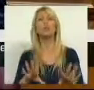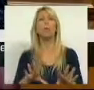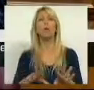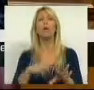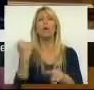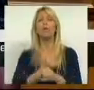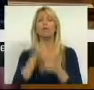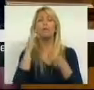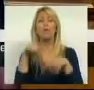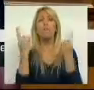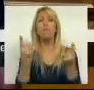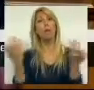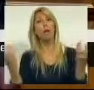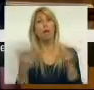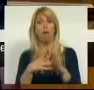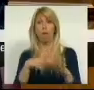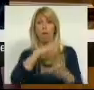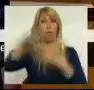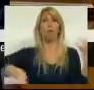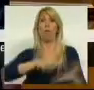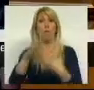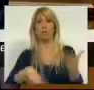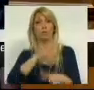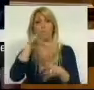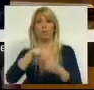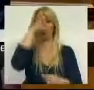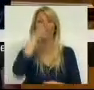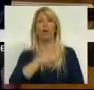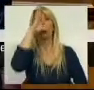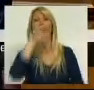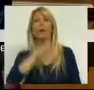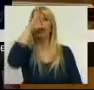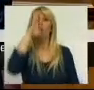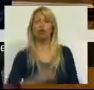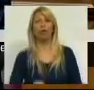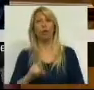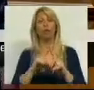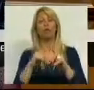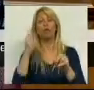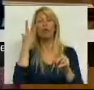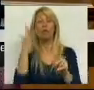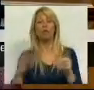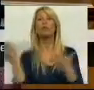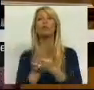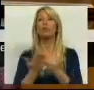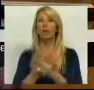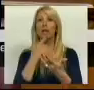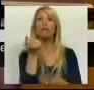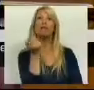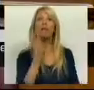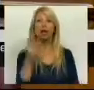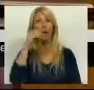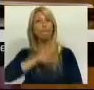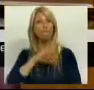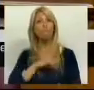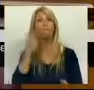desnorte a reinar no seio do governo. O ministro de Estado e dos Negócios Estrangeiros diz que a taxa sobre as pensões